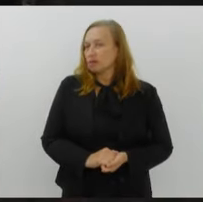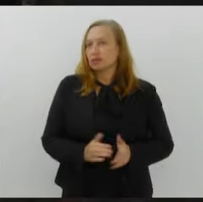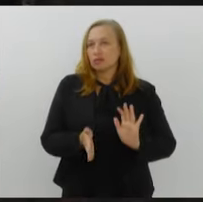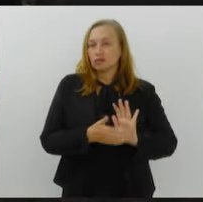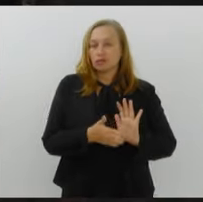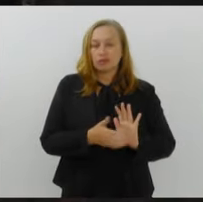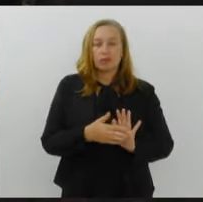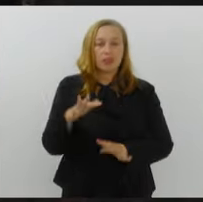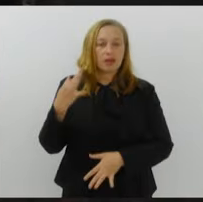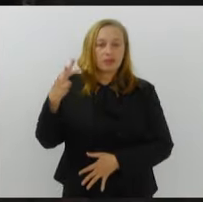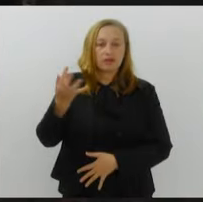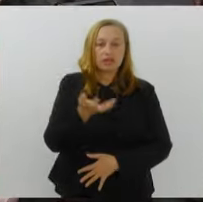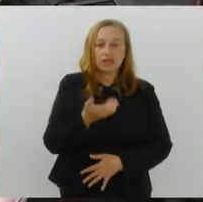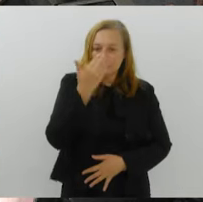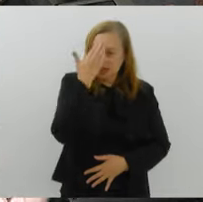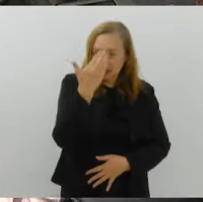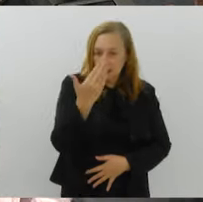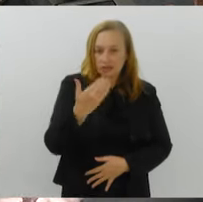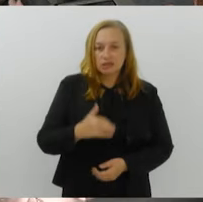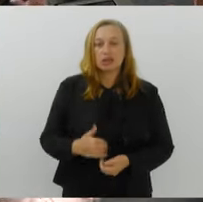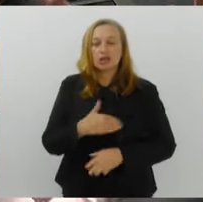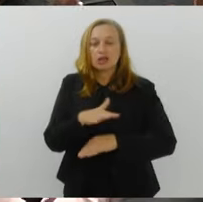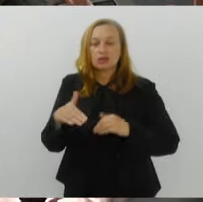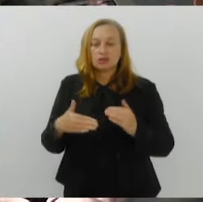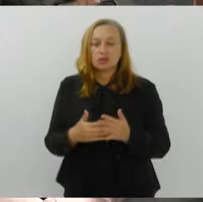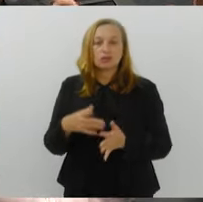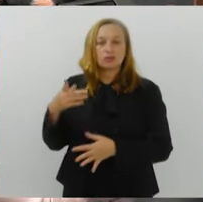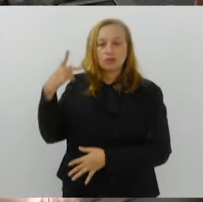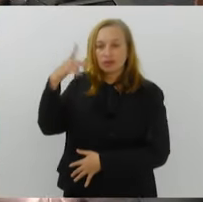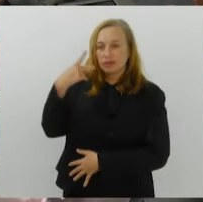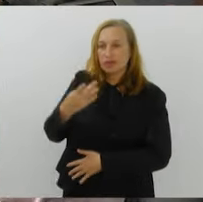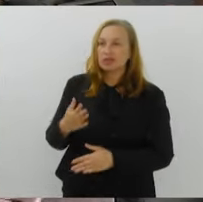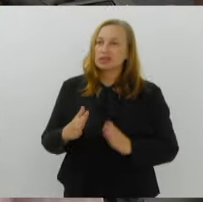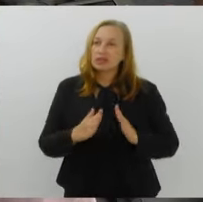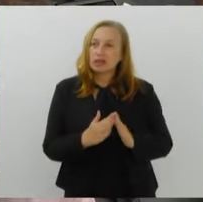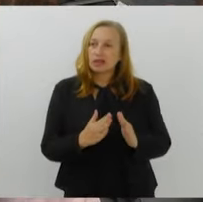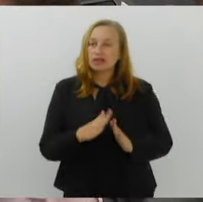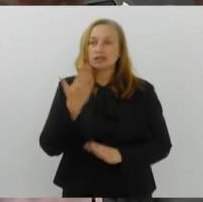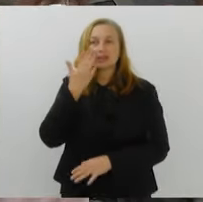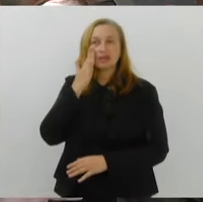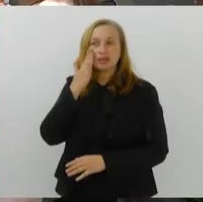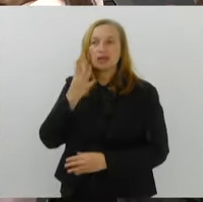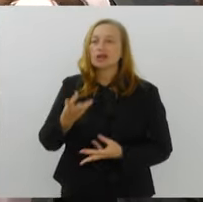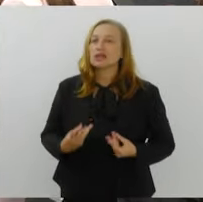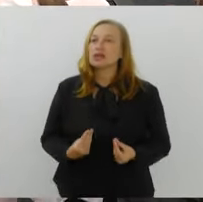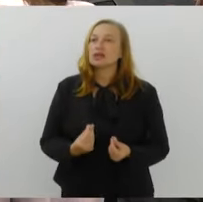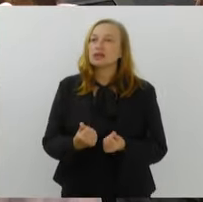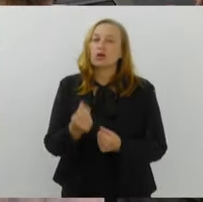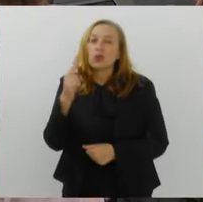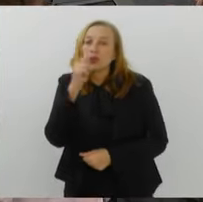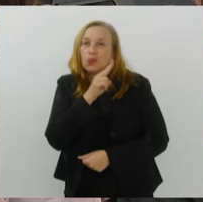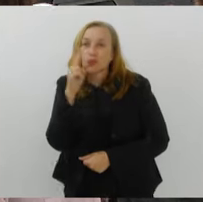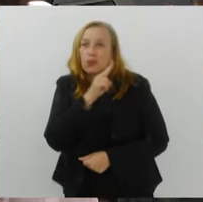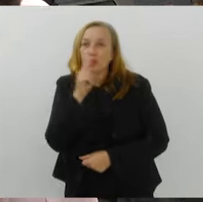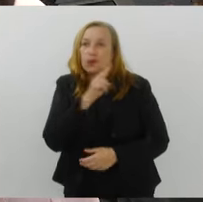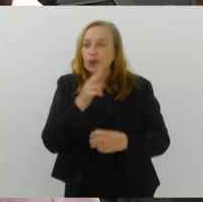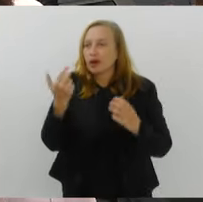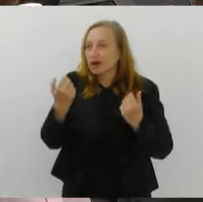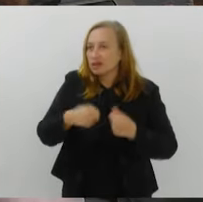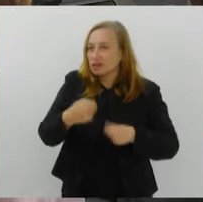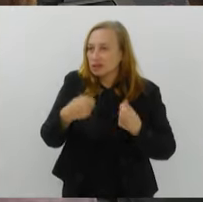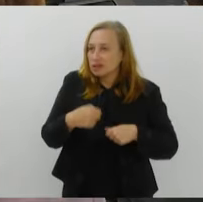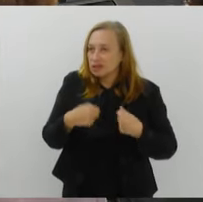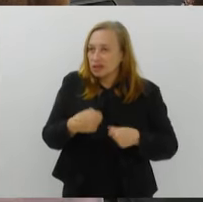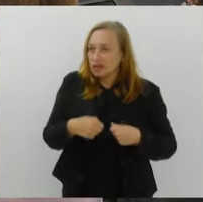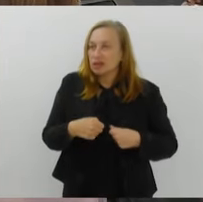Muito brevemente, queria agradecer o empenho de todas e todos os parlamentares dessa casa em compreenderem a sensibilidade, a urgência e a necessidade que